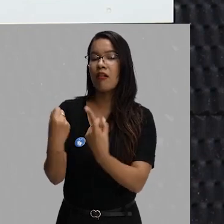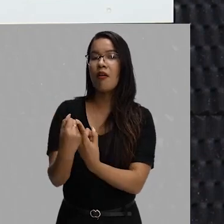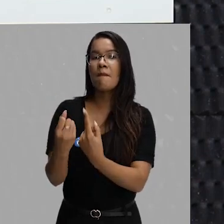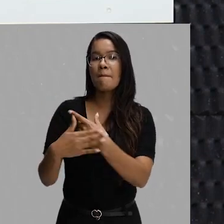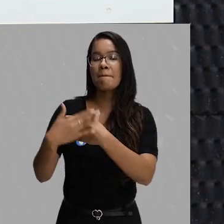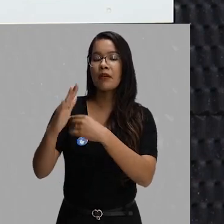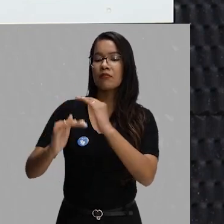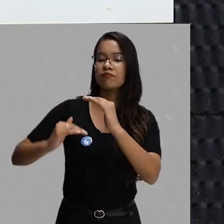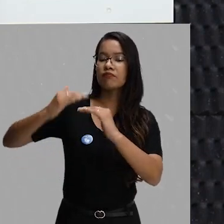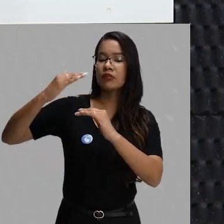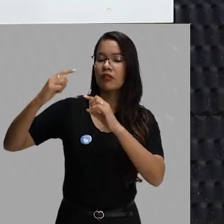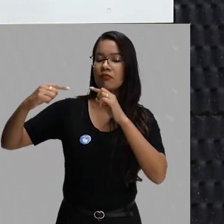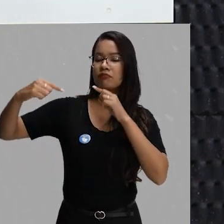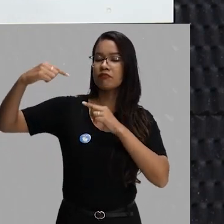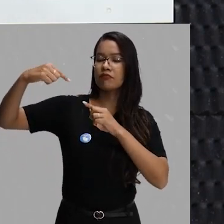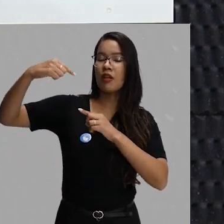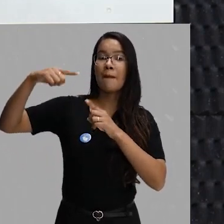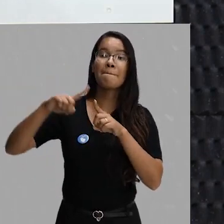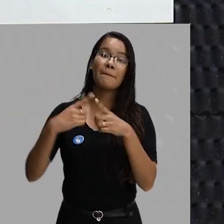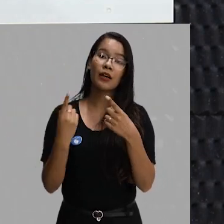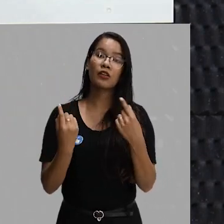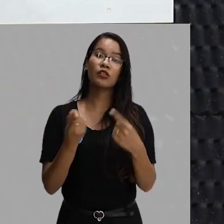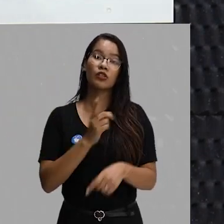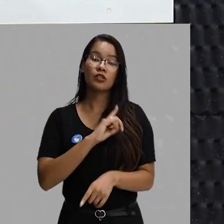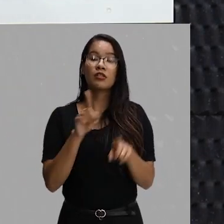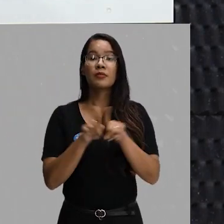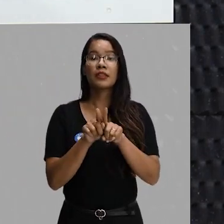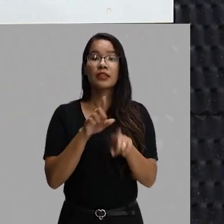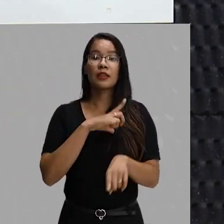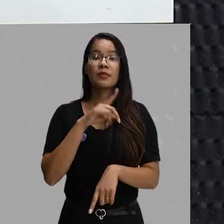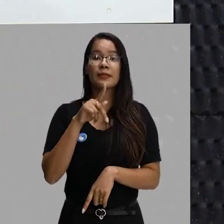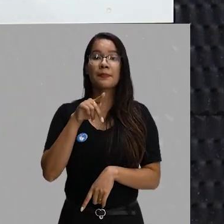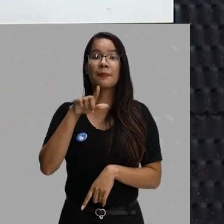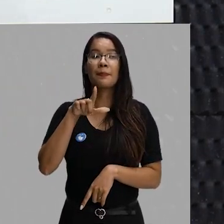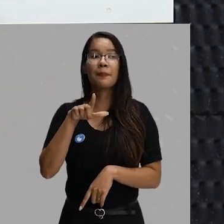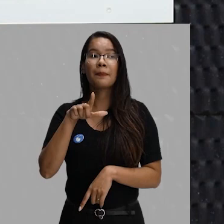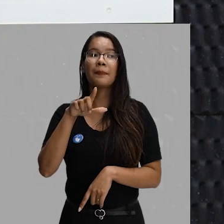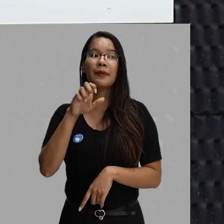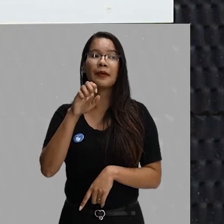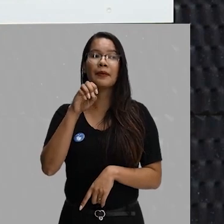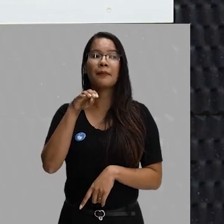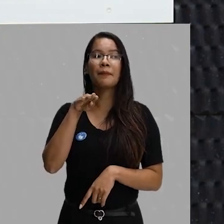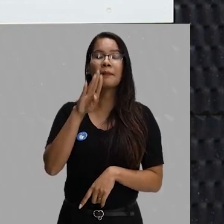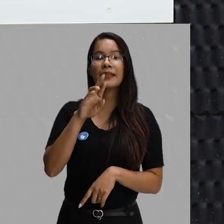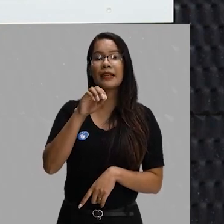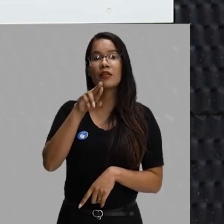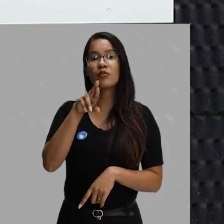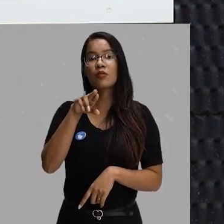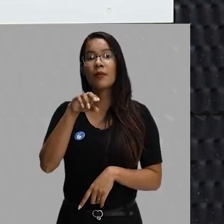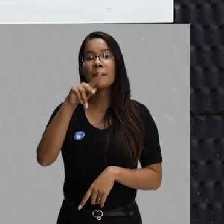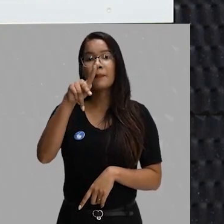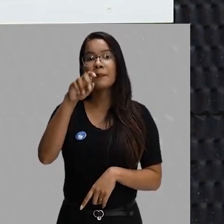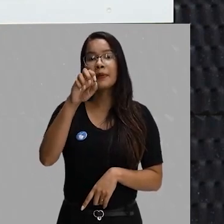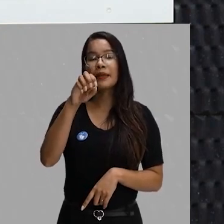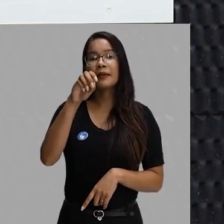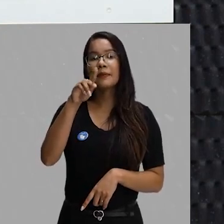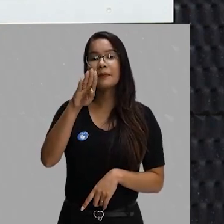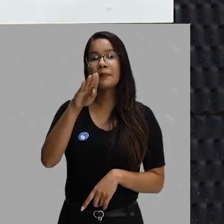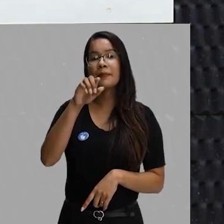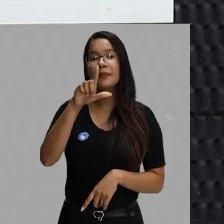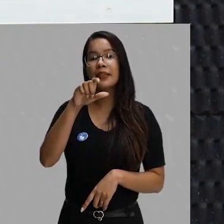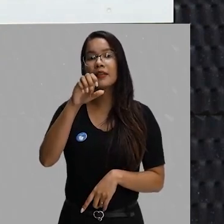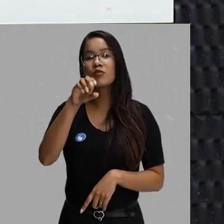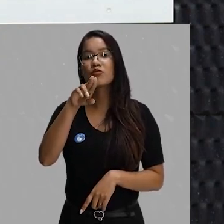fase. Mas em contrapartida nós temos também os plebeus. Os plebeus, eles são romanos. Eles só não descendem